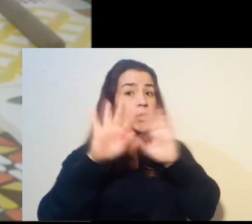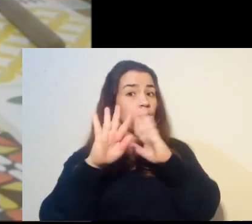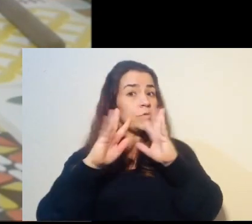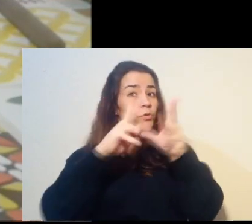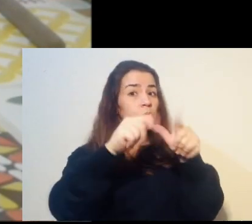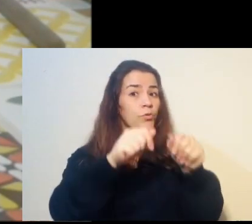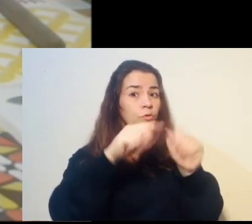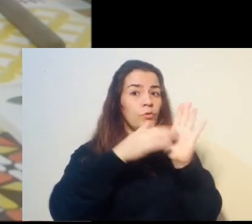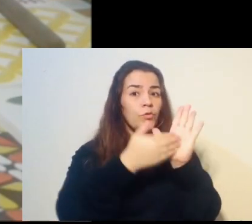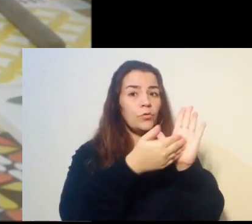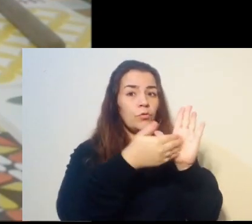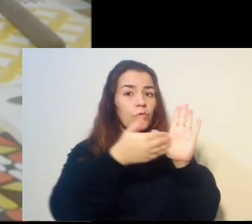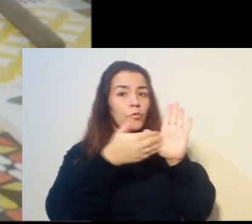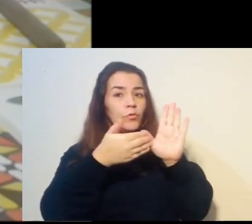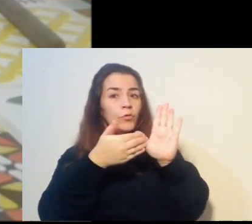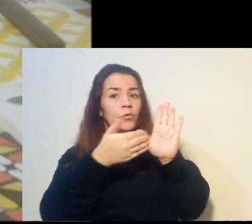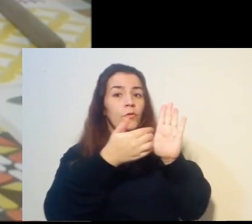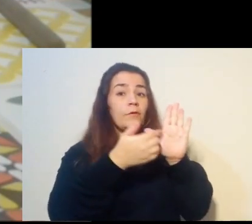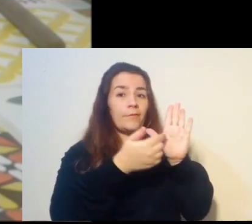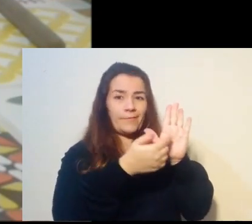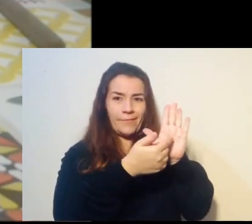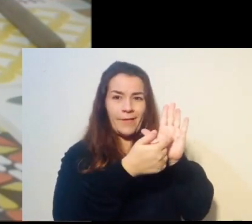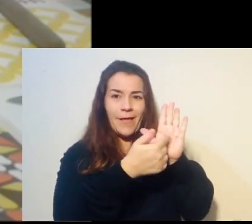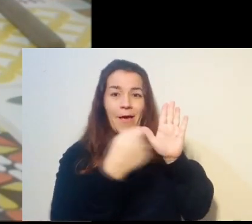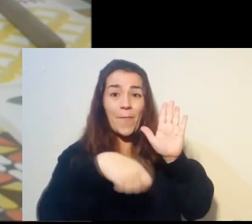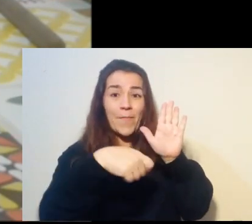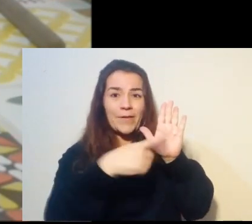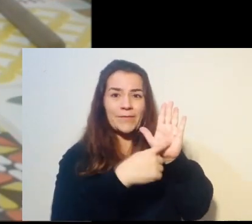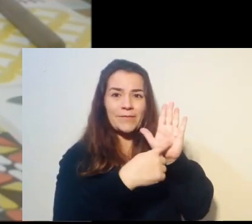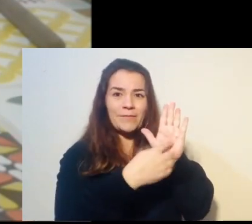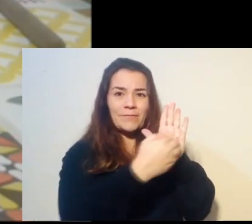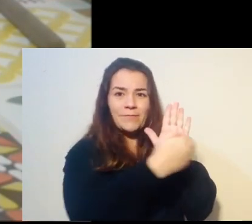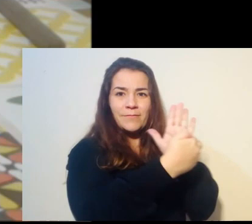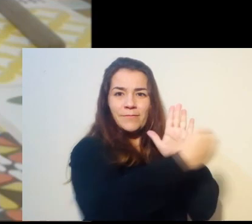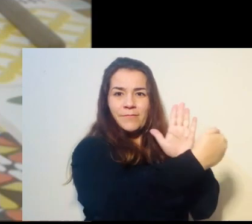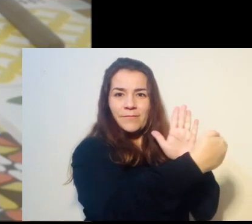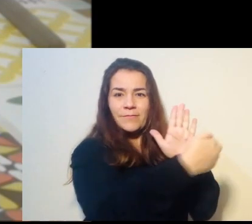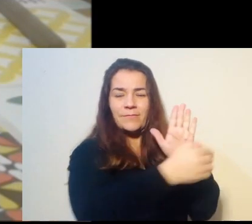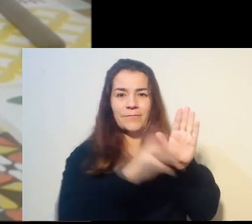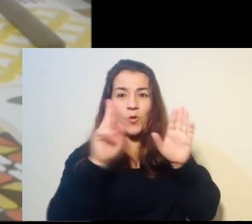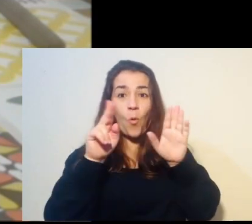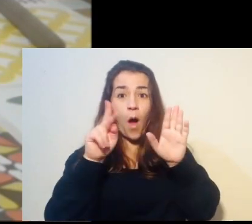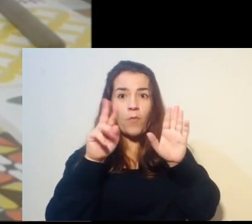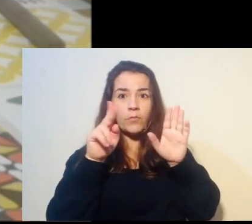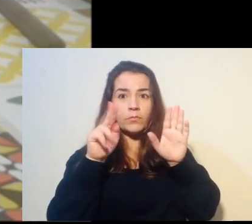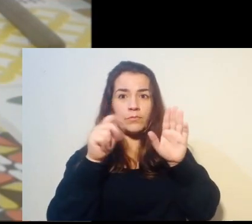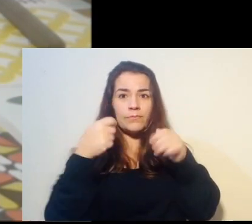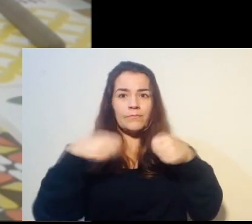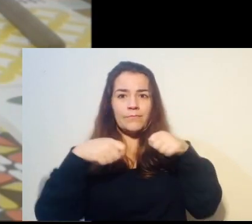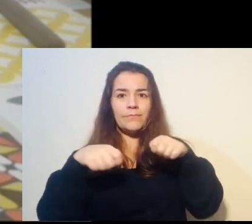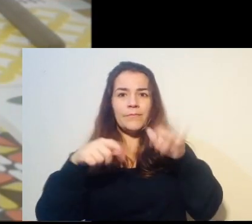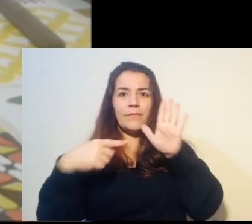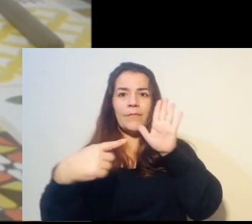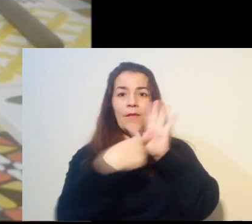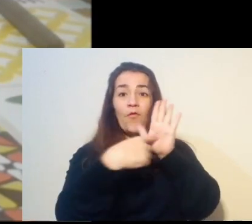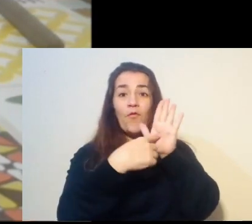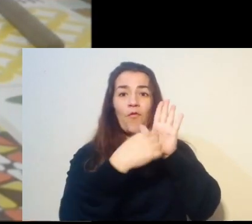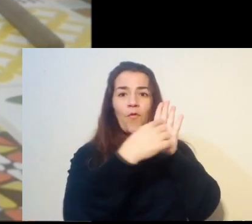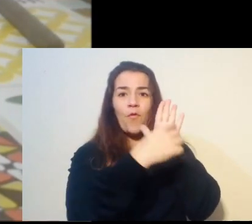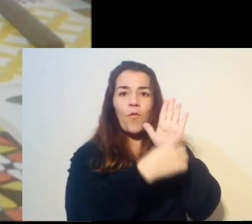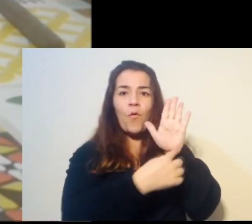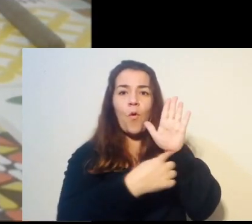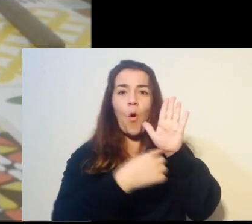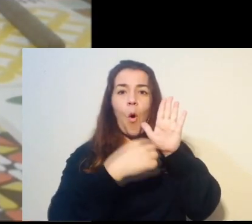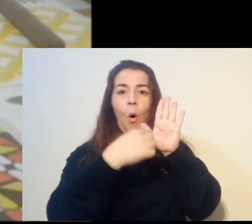centro. Então, tudo que vocês andarem para cá, vocês têm que fazer o equivalente para o outro lado. Porque esse furo, como vocês viram nas imagens, é um